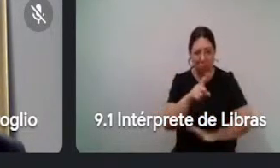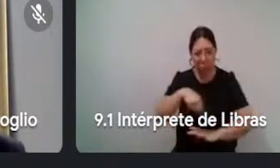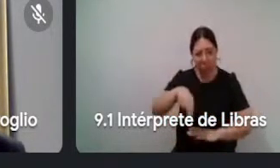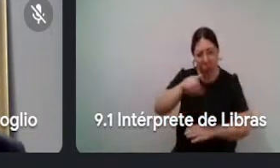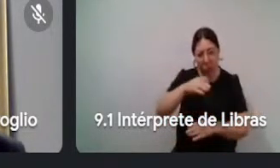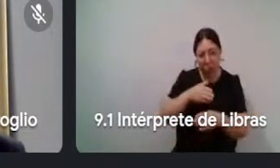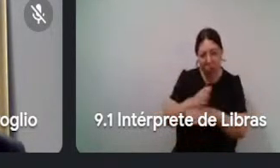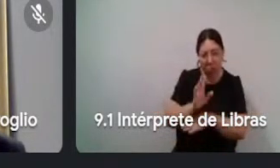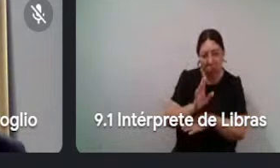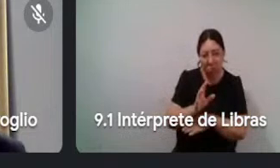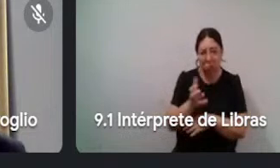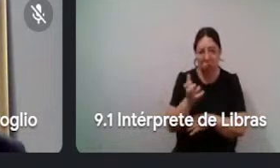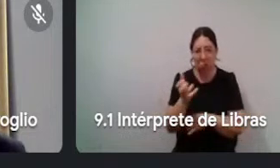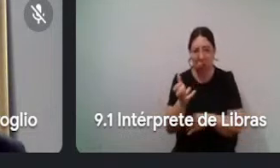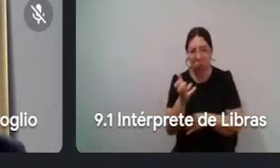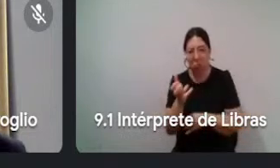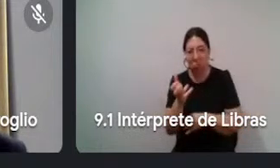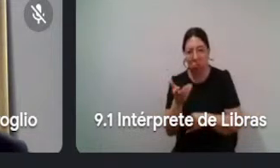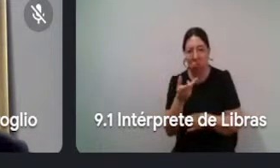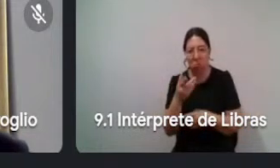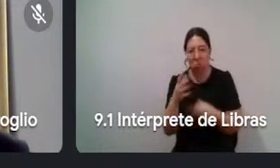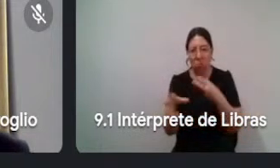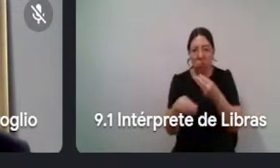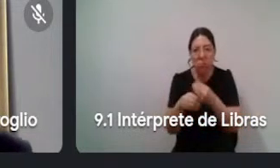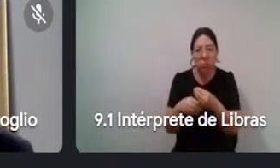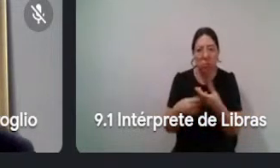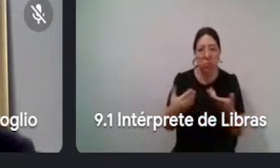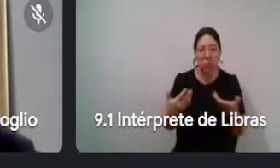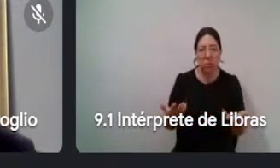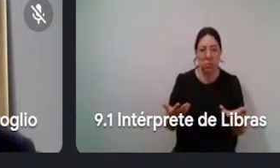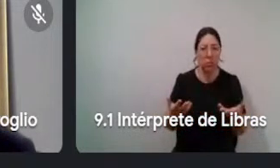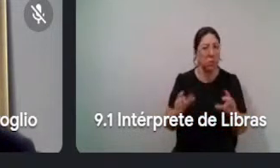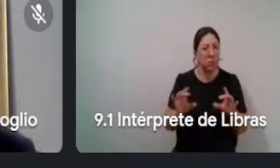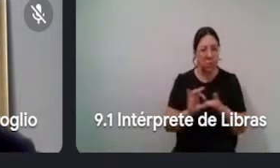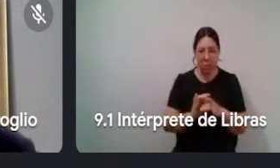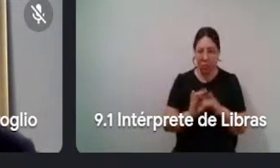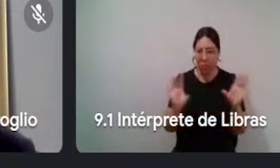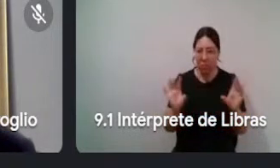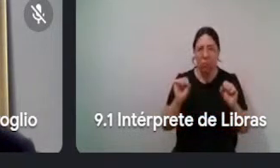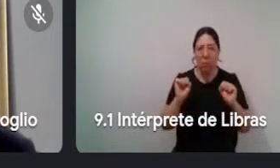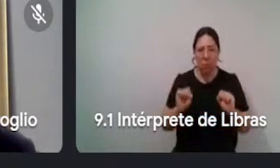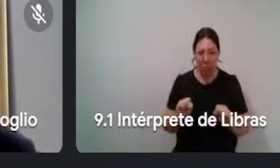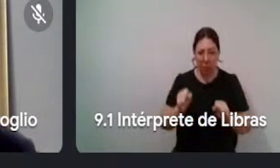se manifestar de qualquer forma. A palavra está aberta.